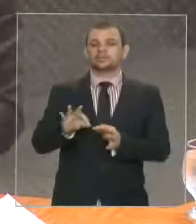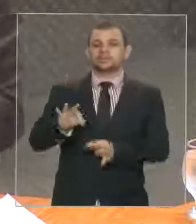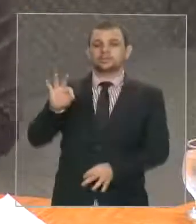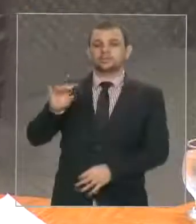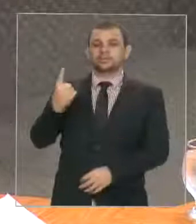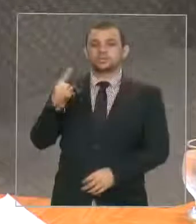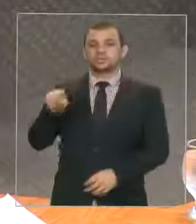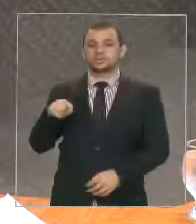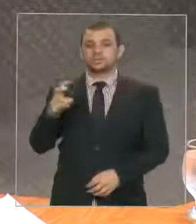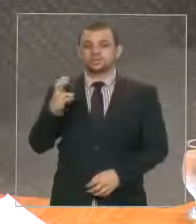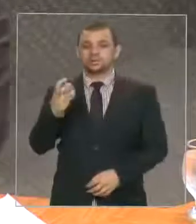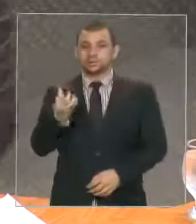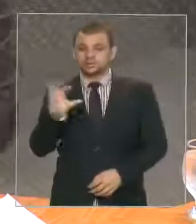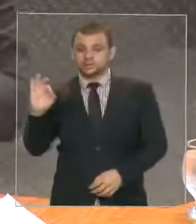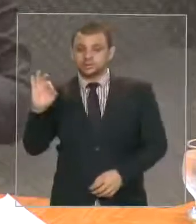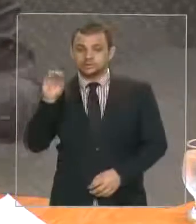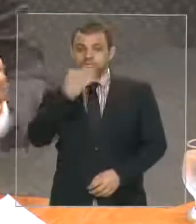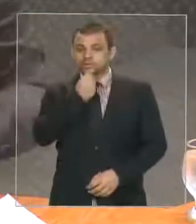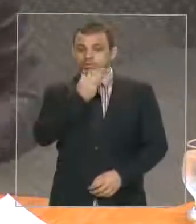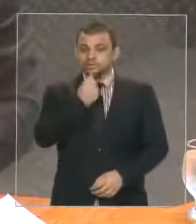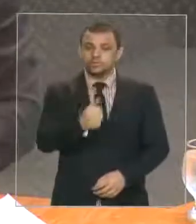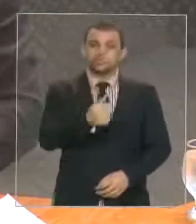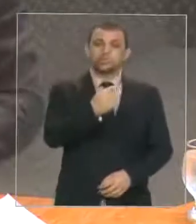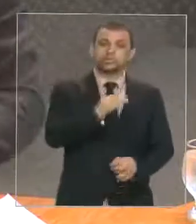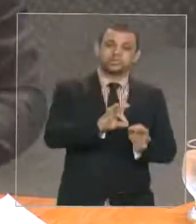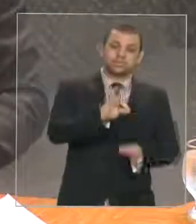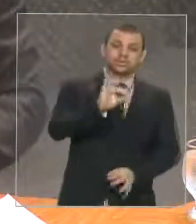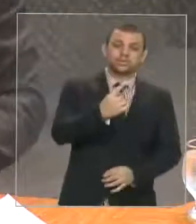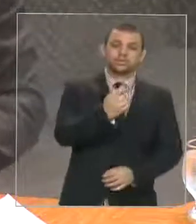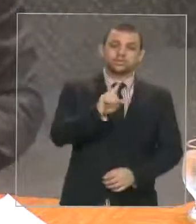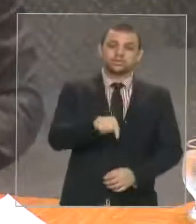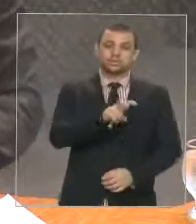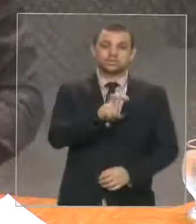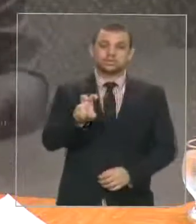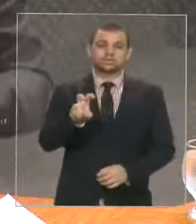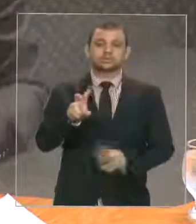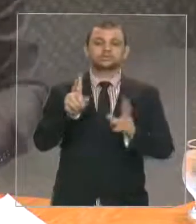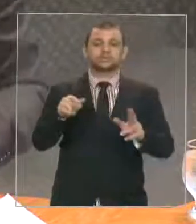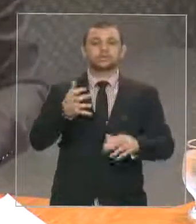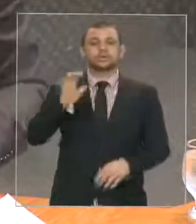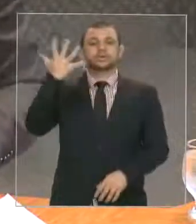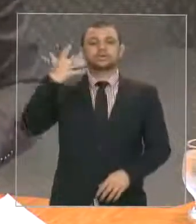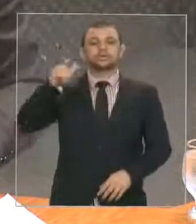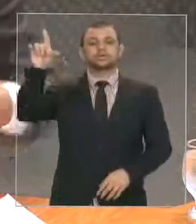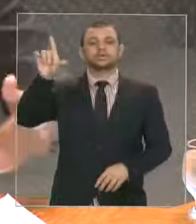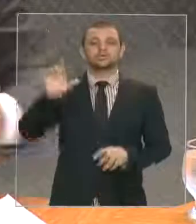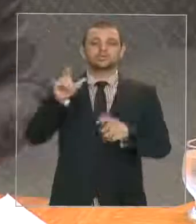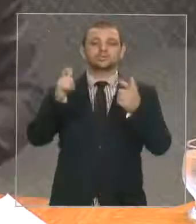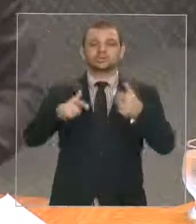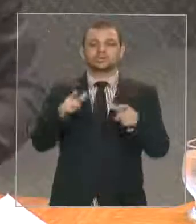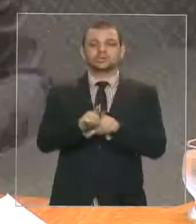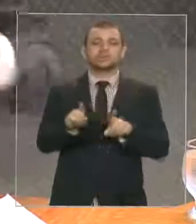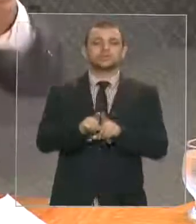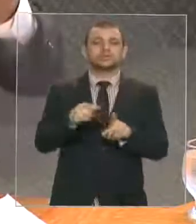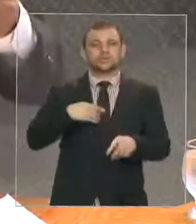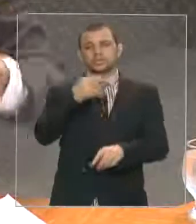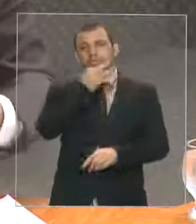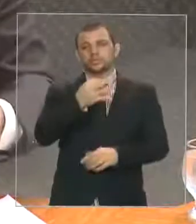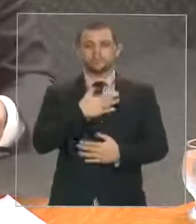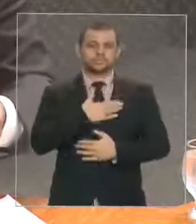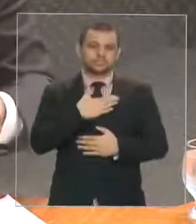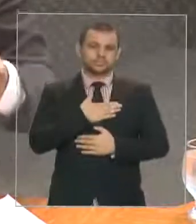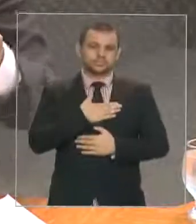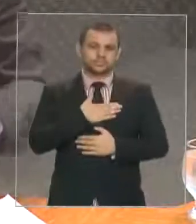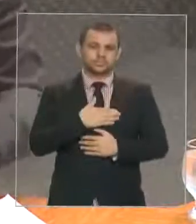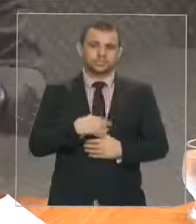homens, 1,55m para mulheres, como a gente já disse em outros lugares. Essa é a nossa opinião. E